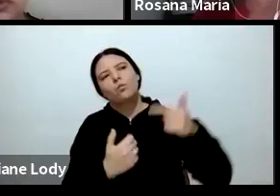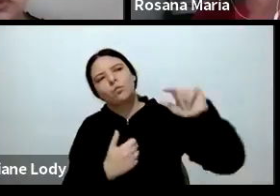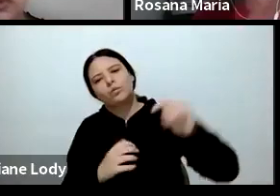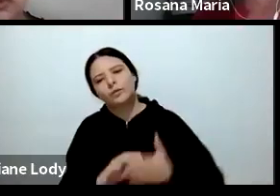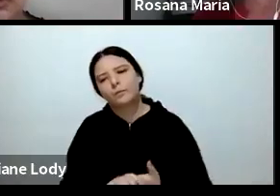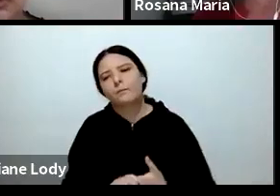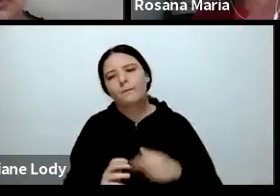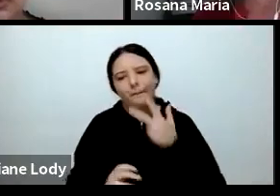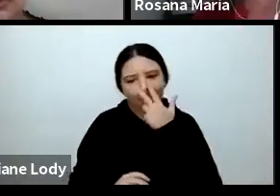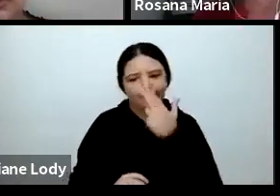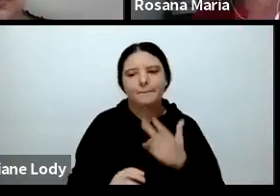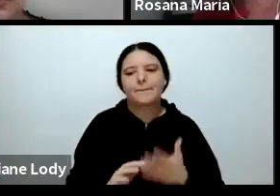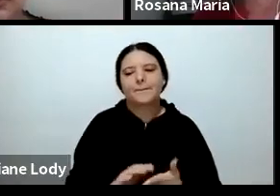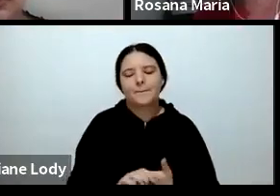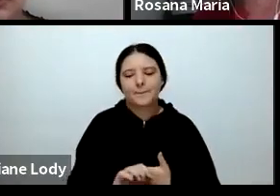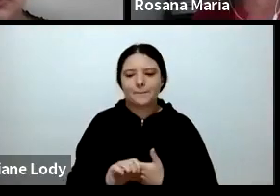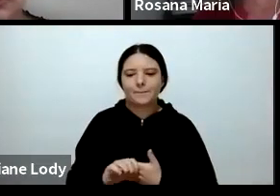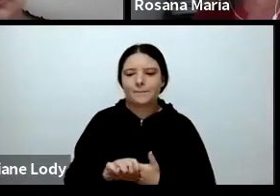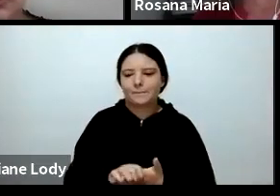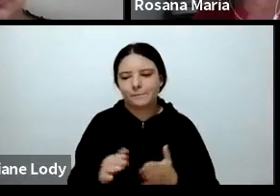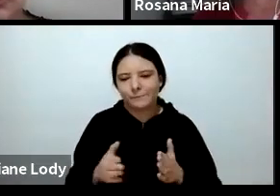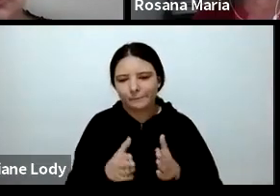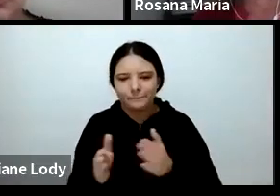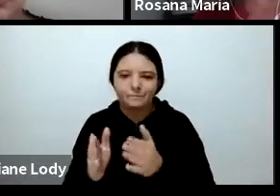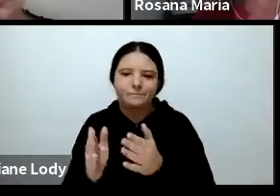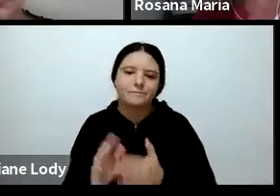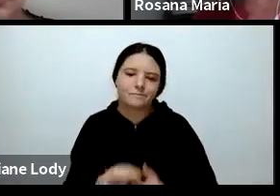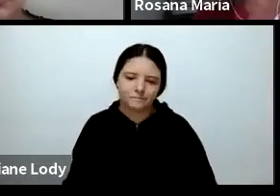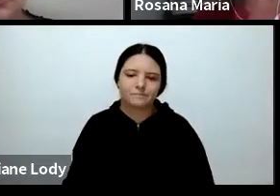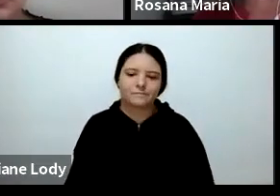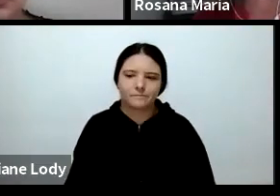esse o percurso, né?